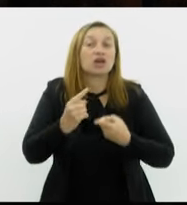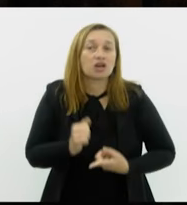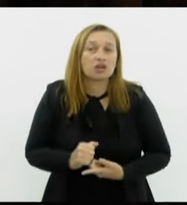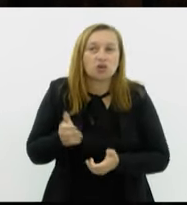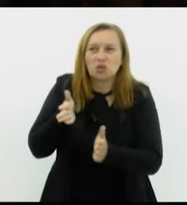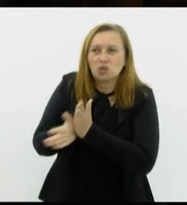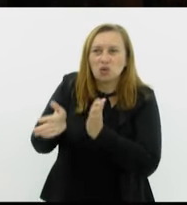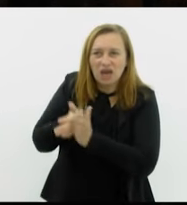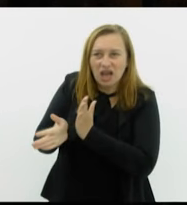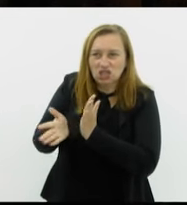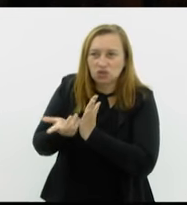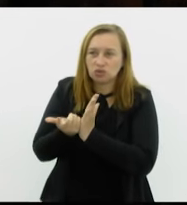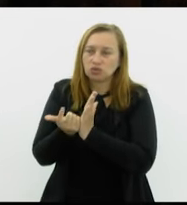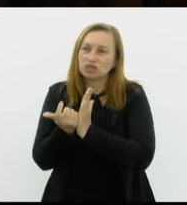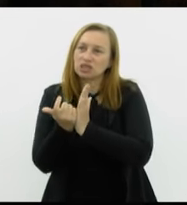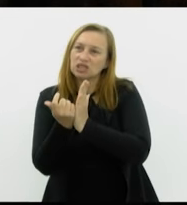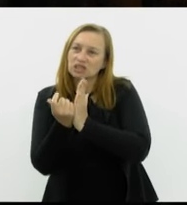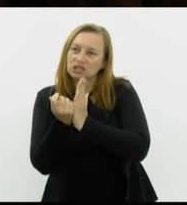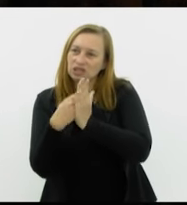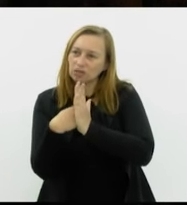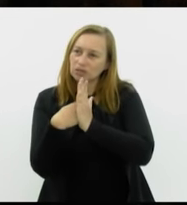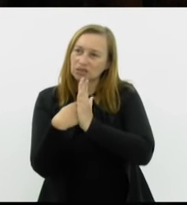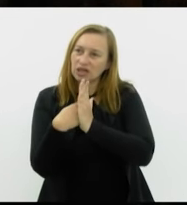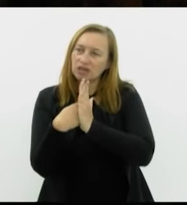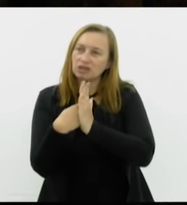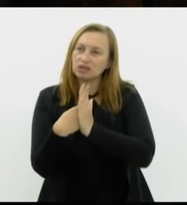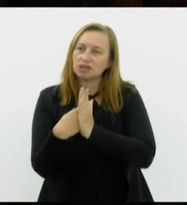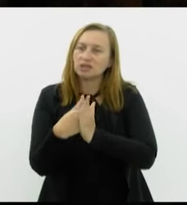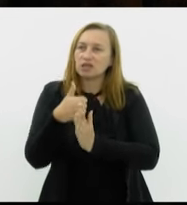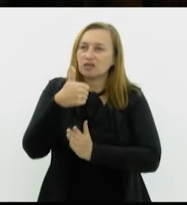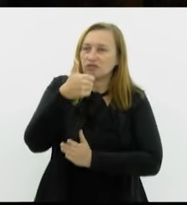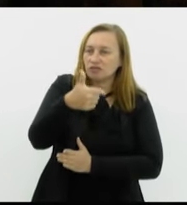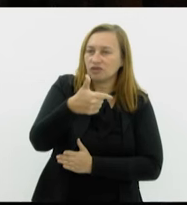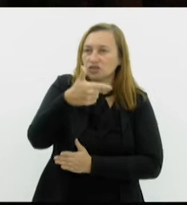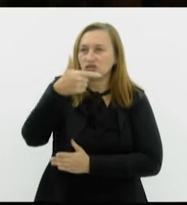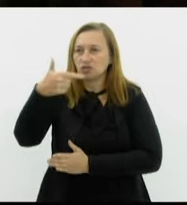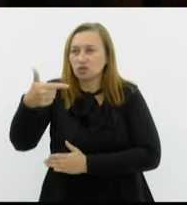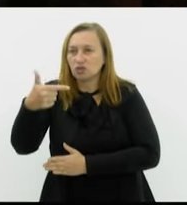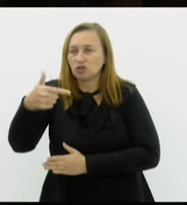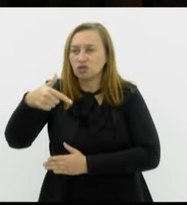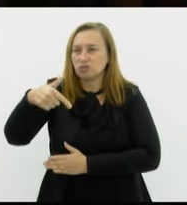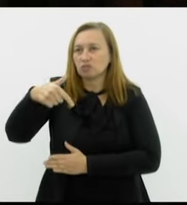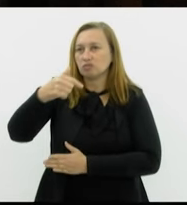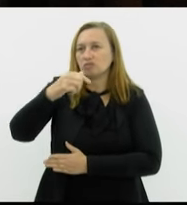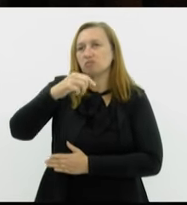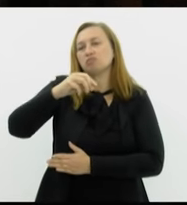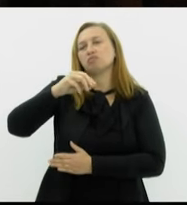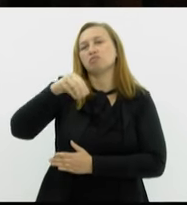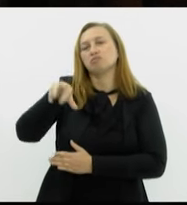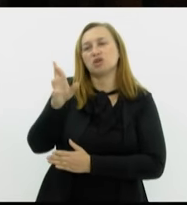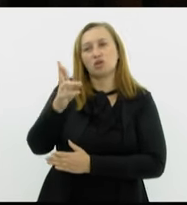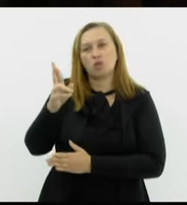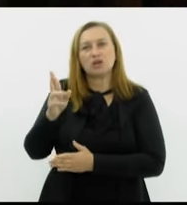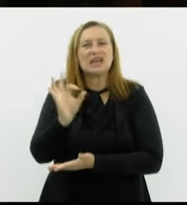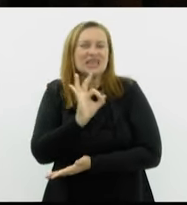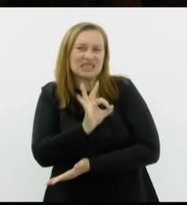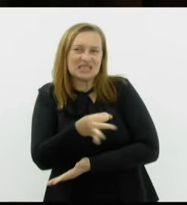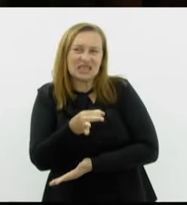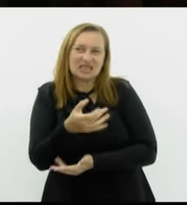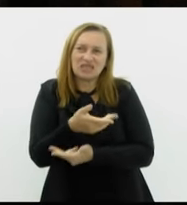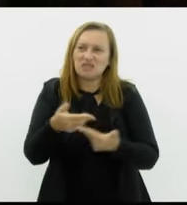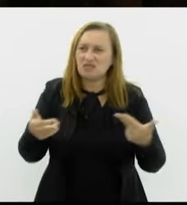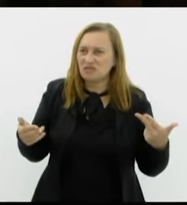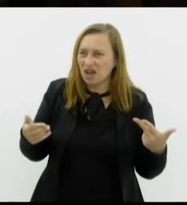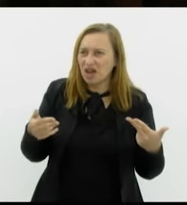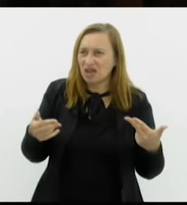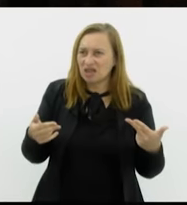gasto tributário está da ordem de 22 bilhões. Óbvio que tem uma série de engessamentos para